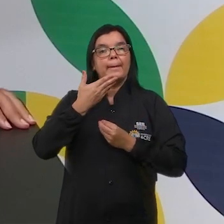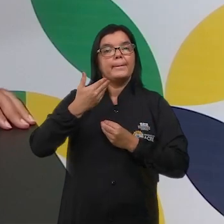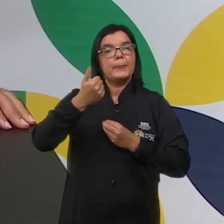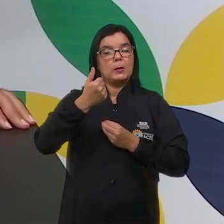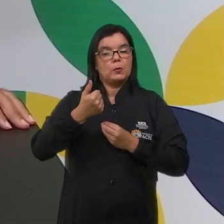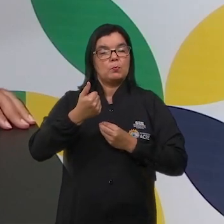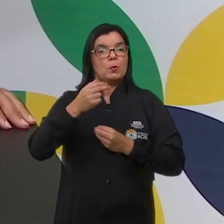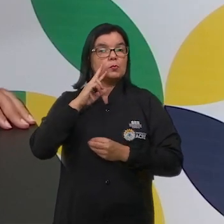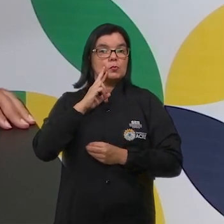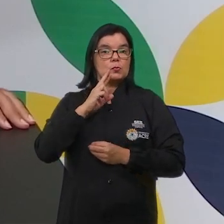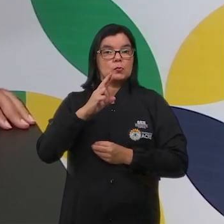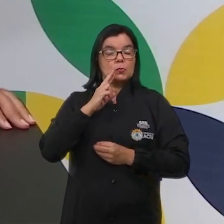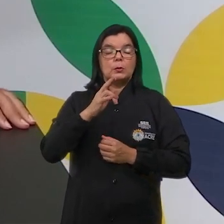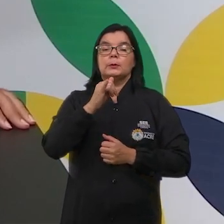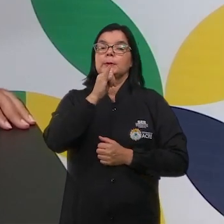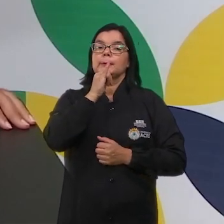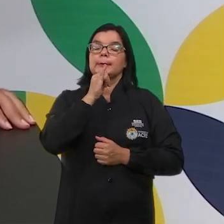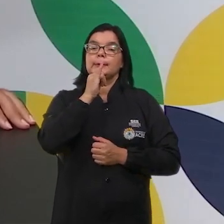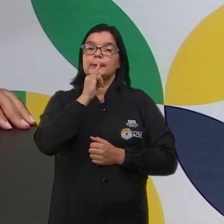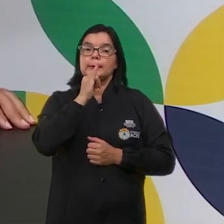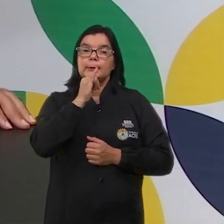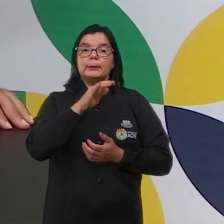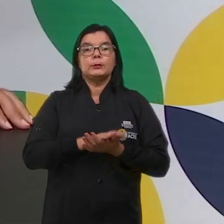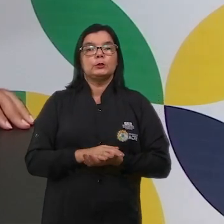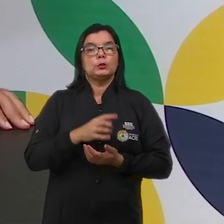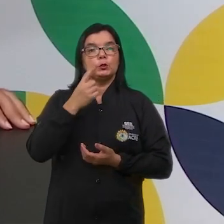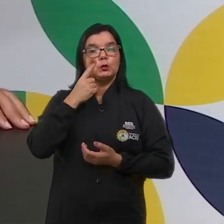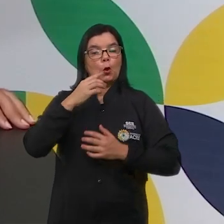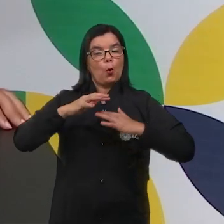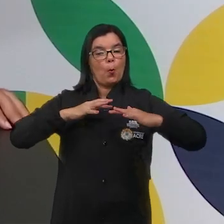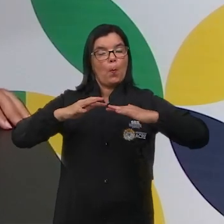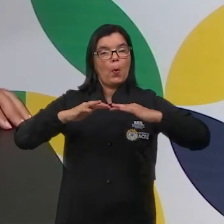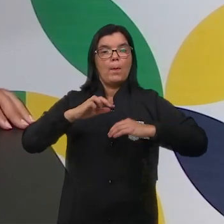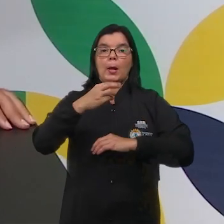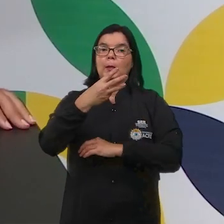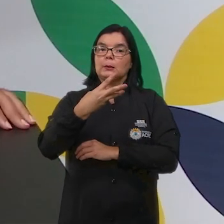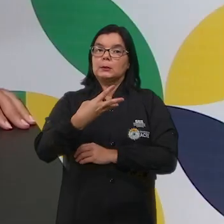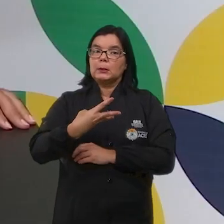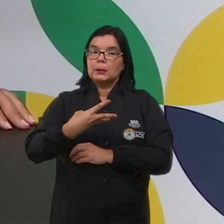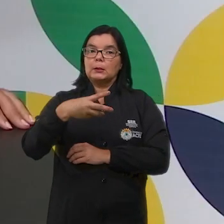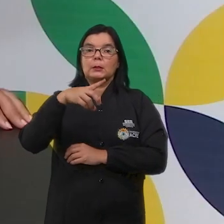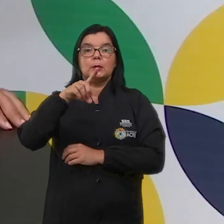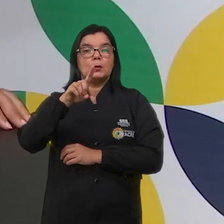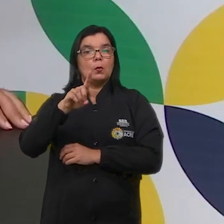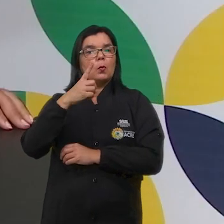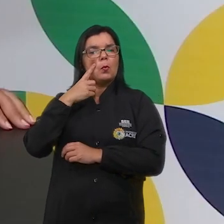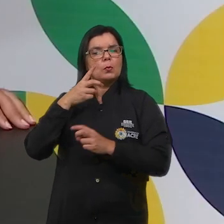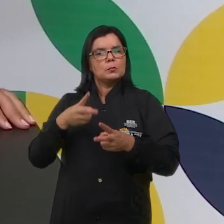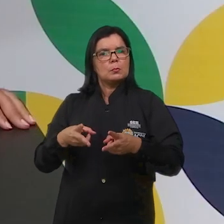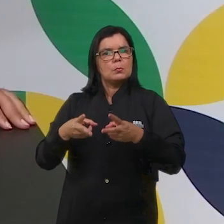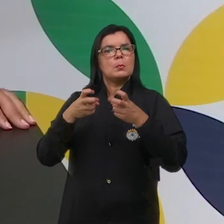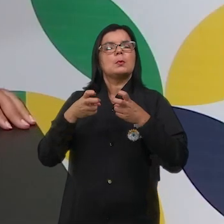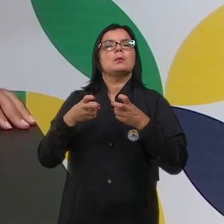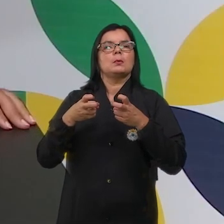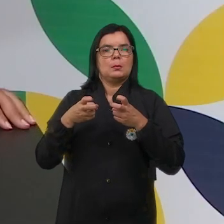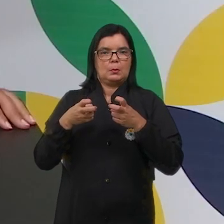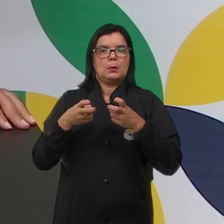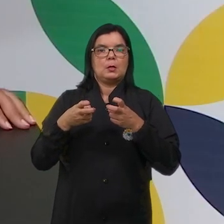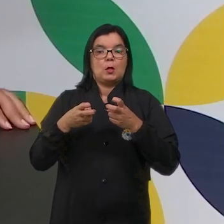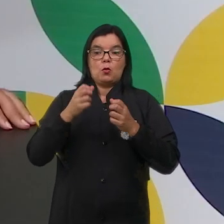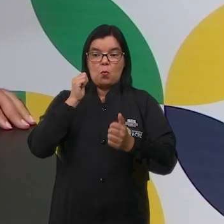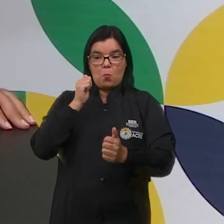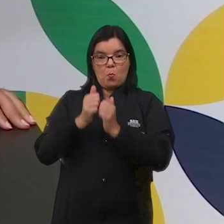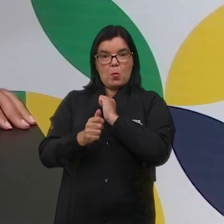os meus resultados. Por exemplo, essa captura de tela em movimento 3D. Eu consigo identificar no meu